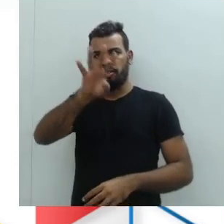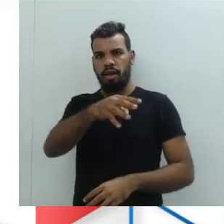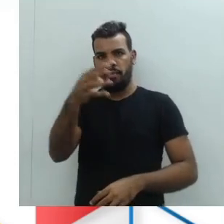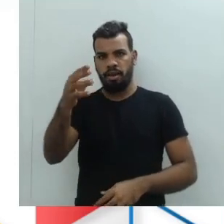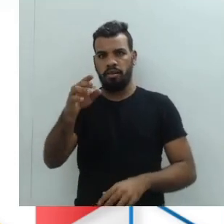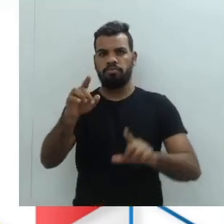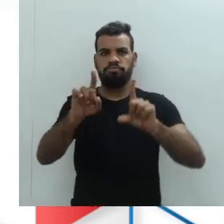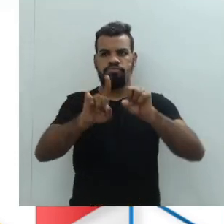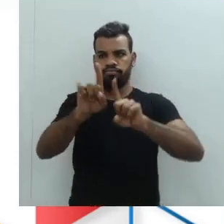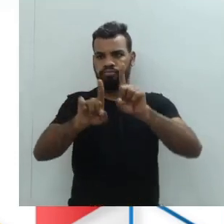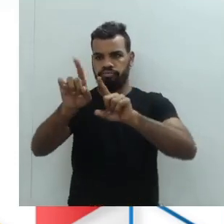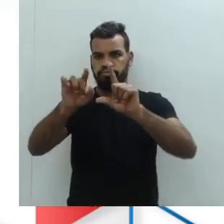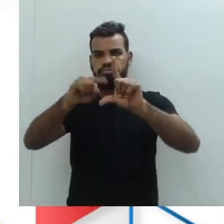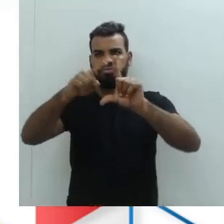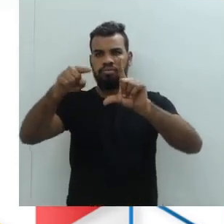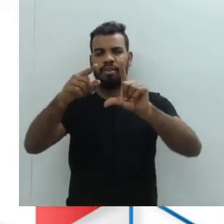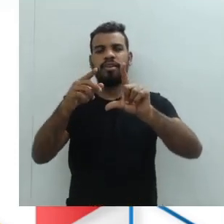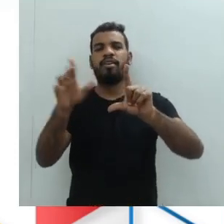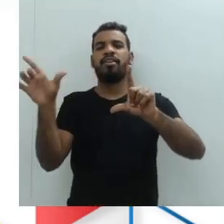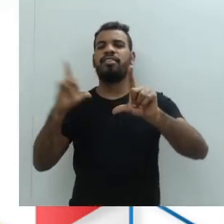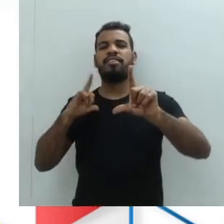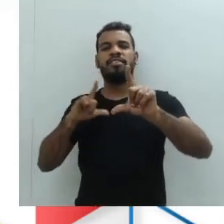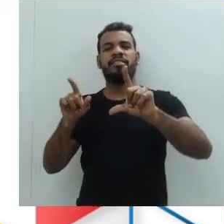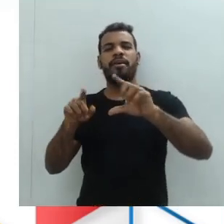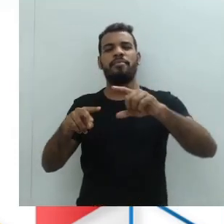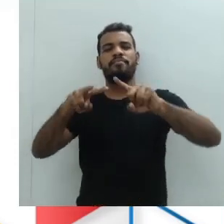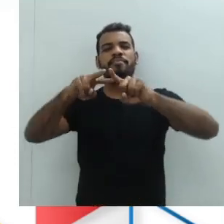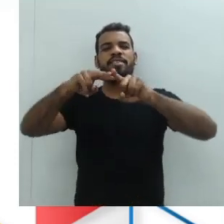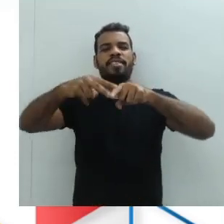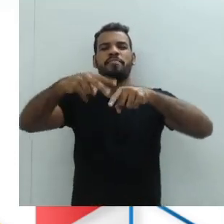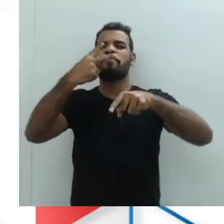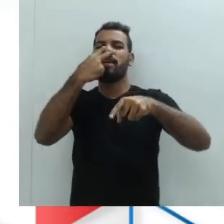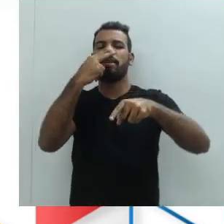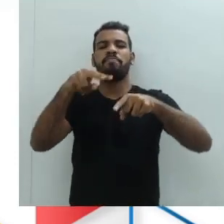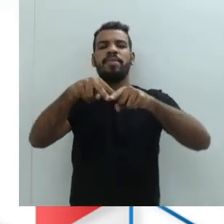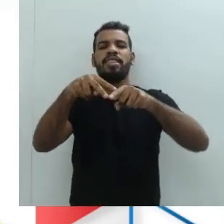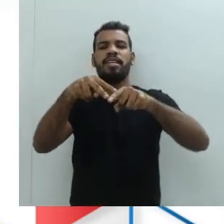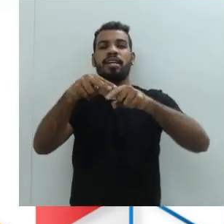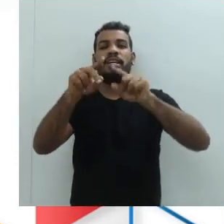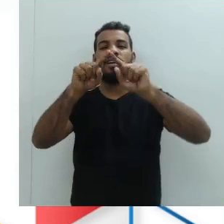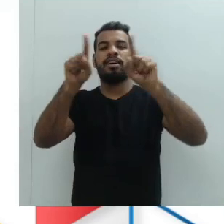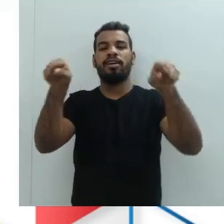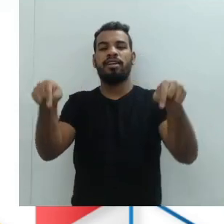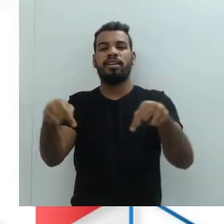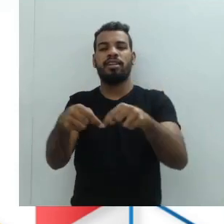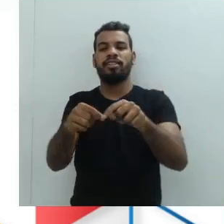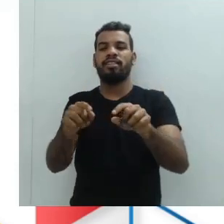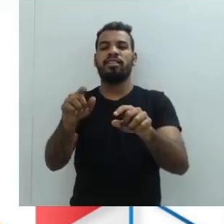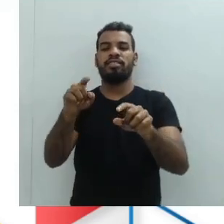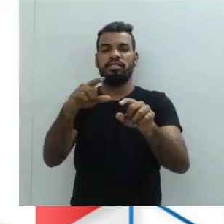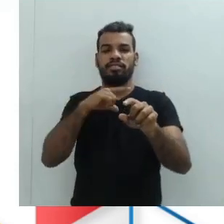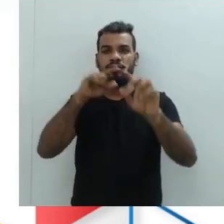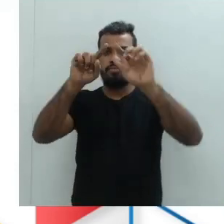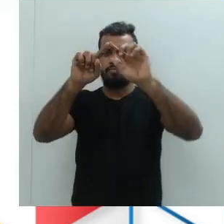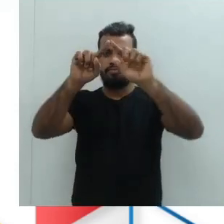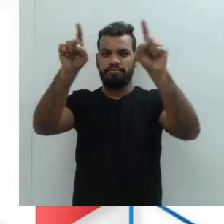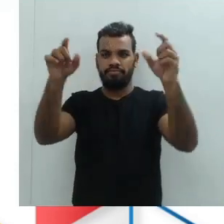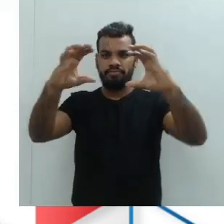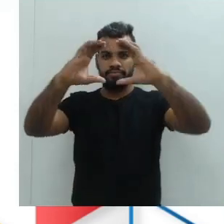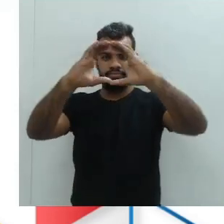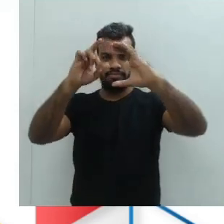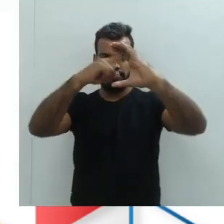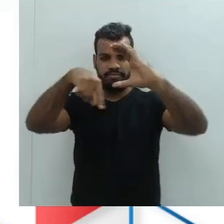gráfico formato de pizza, porque forma um círculo. Você vê aí as porcentagens, ó, que está aí nesse gráfico